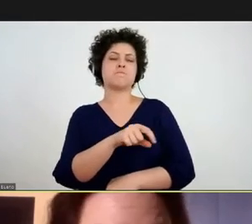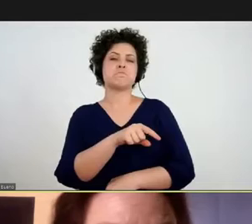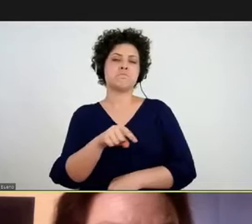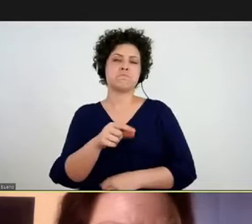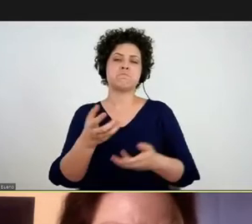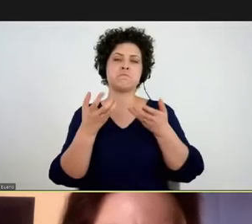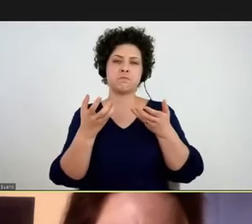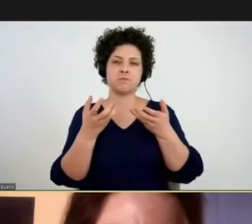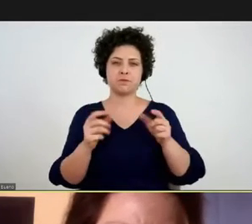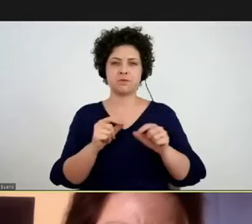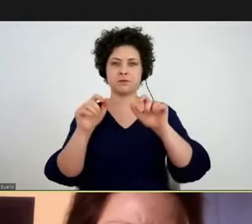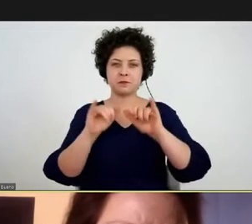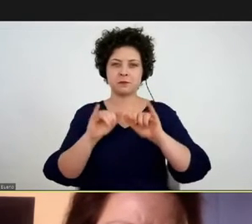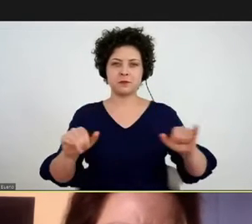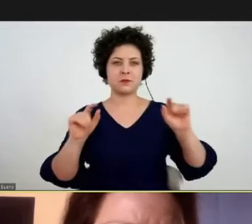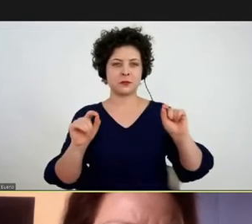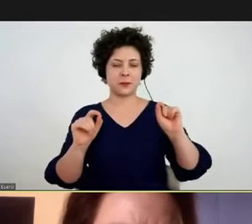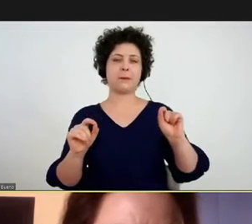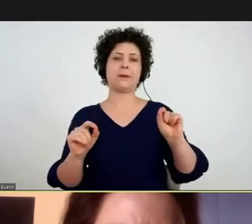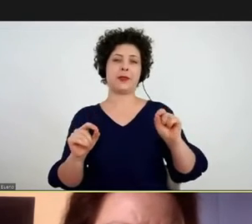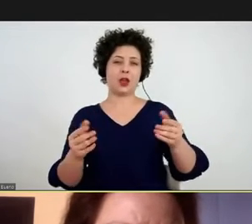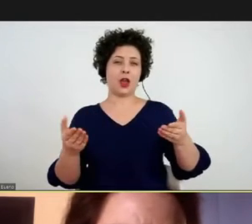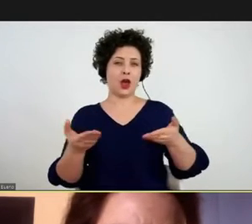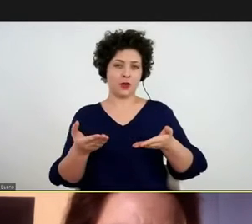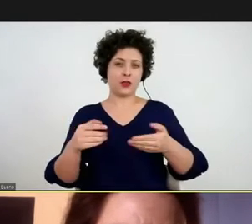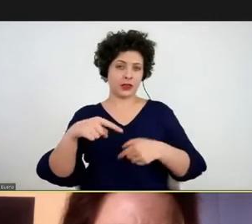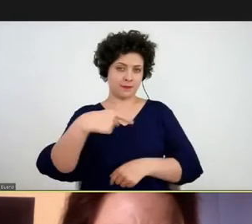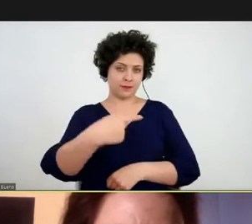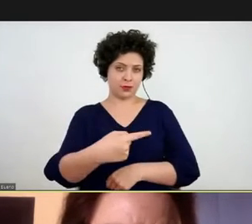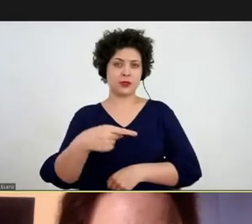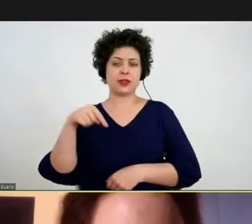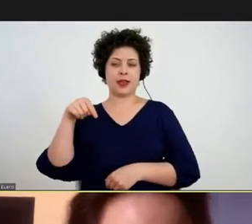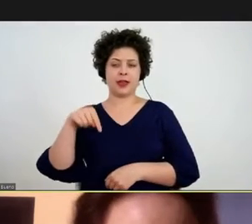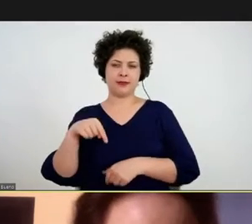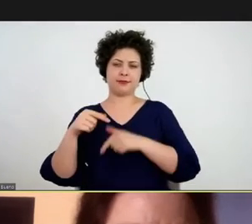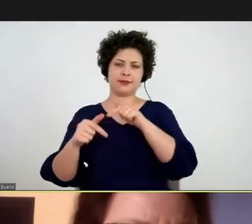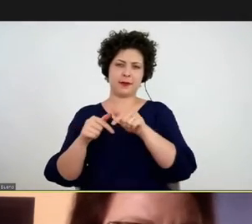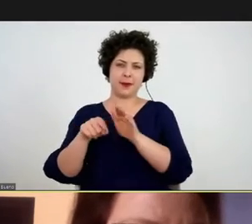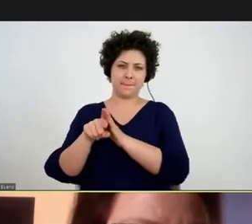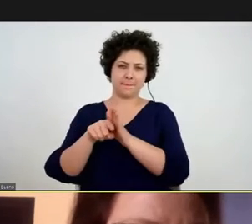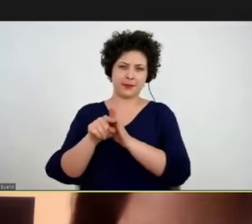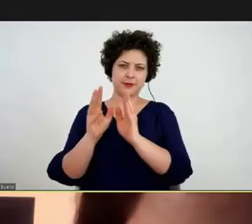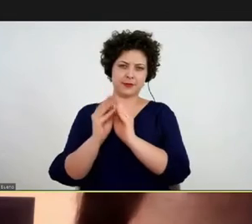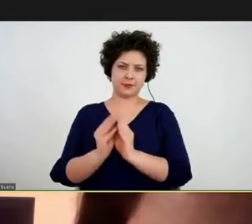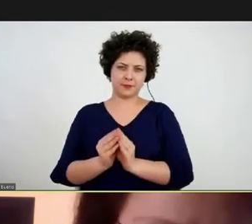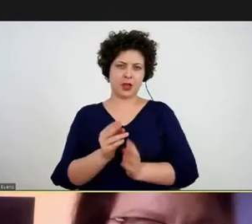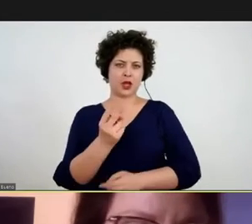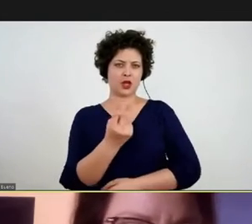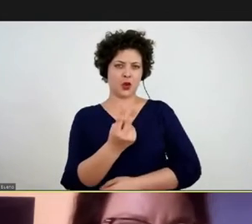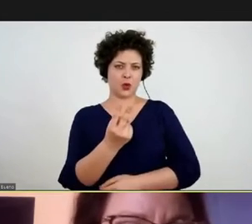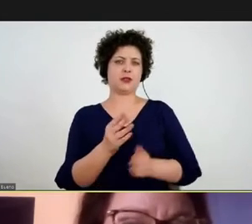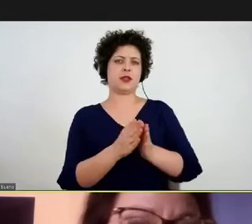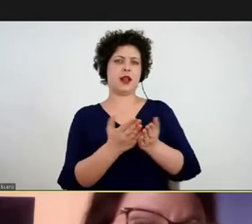Gostaria de informar que nós estaremos publicando o resultado desse trabalho em 2 tipos de livros,